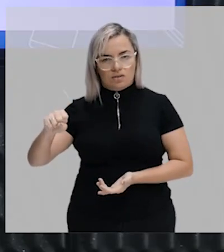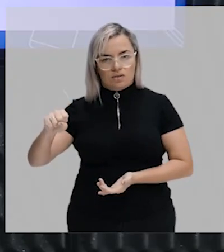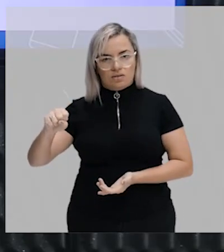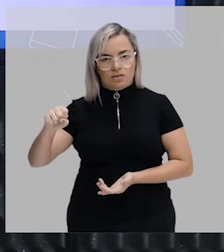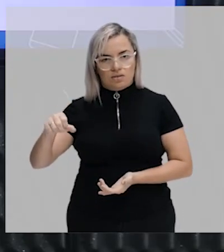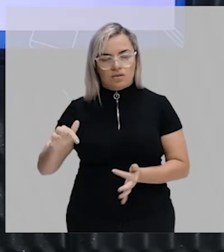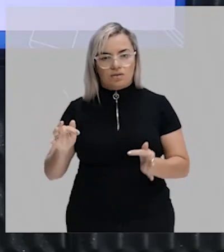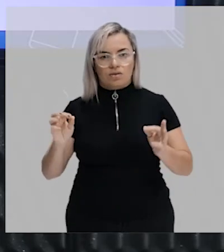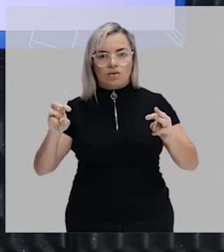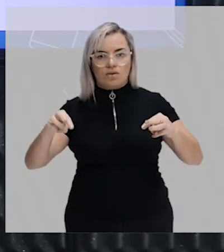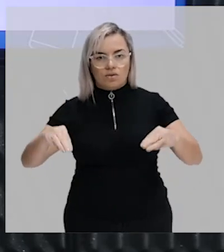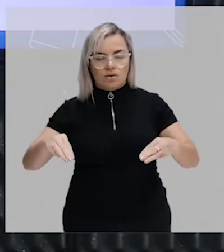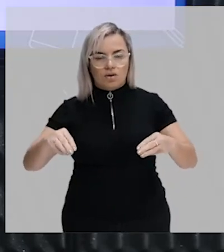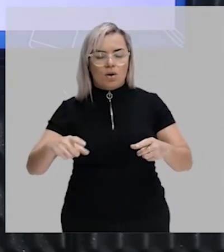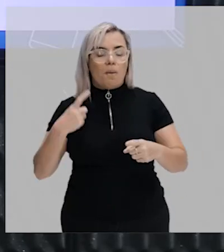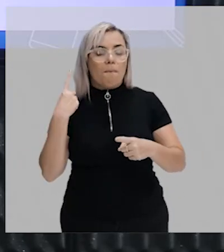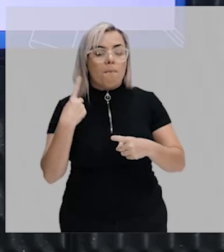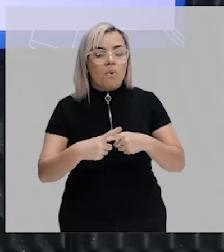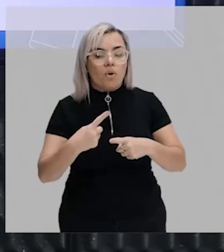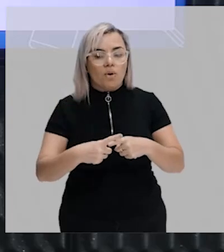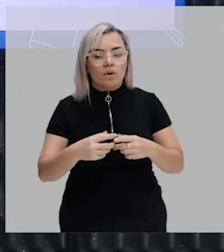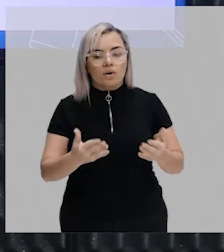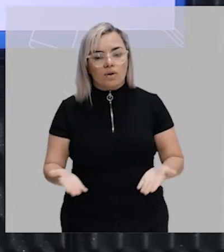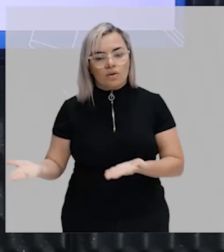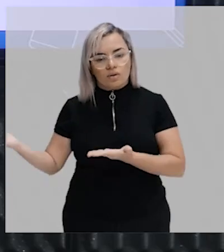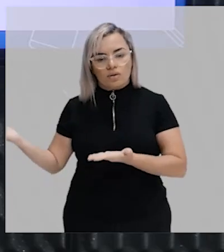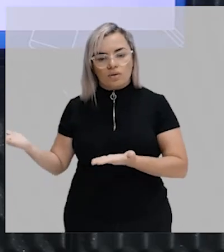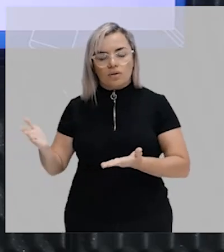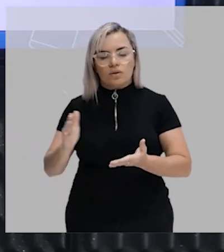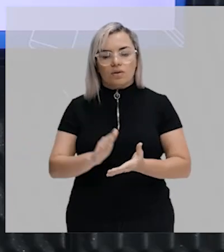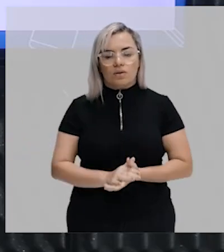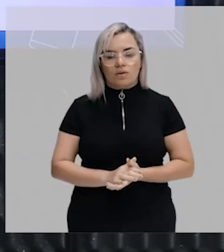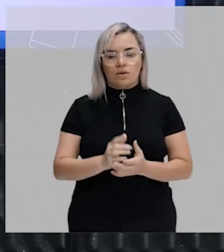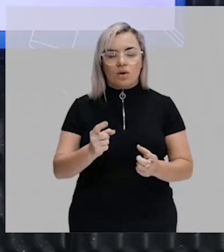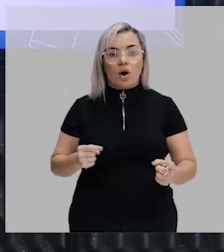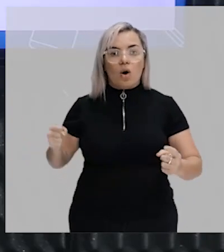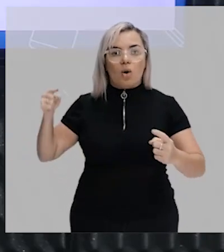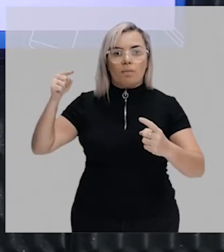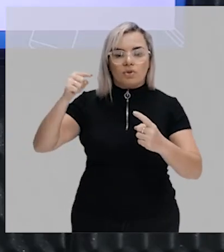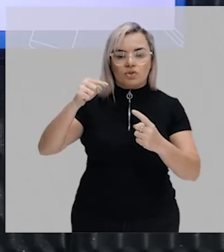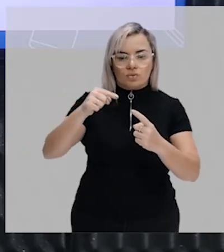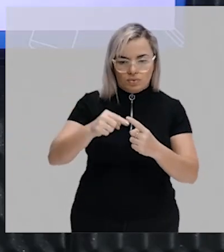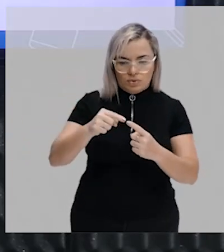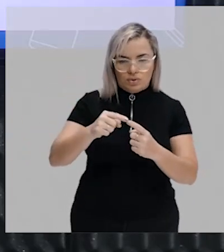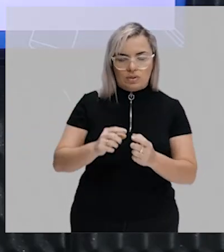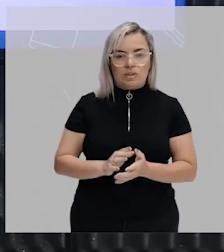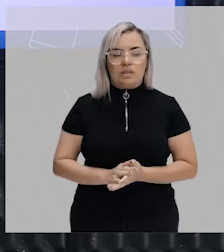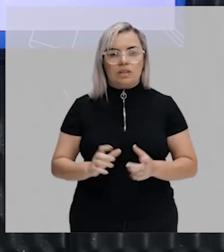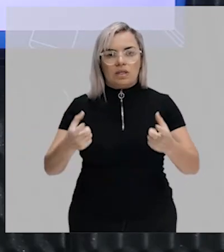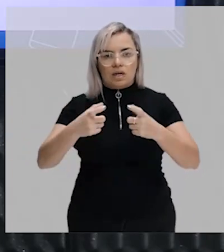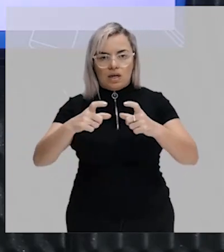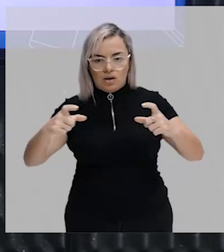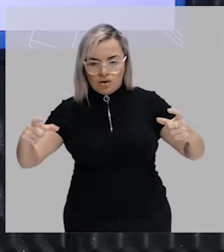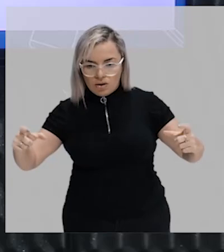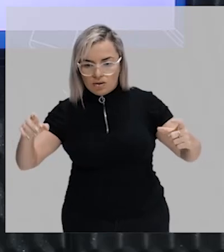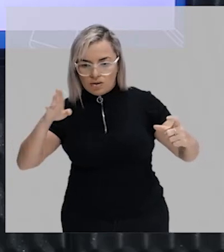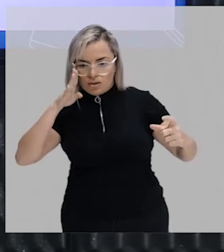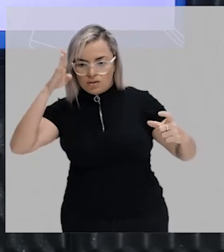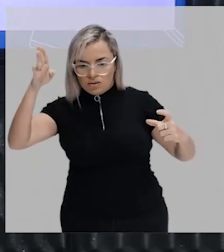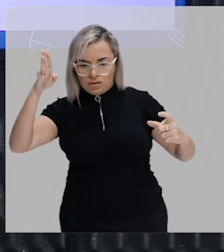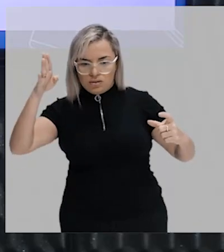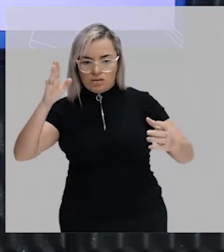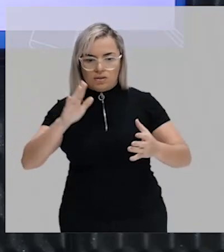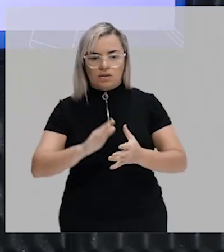estou realizando essa ação. Então, a finalidade da ação realizada na oração principal. A conjunção final,